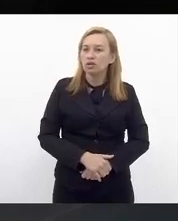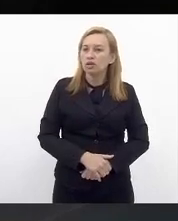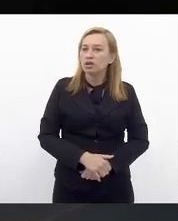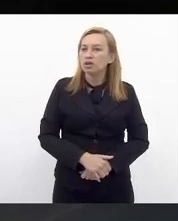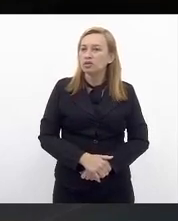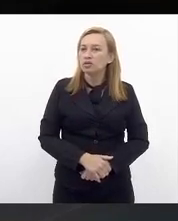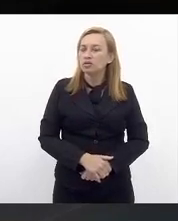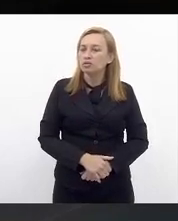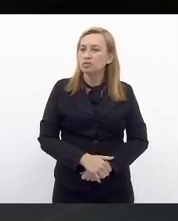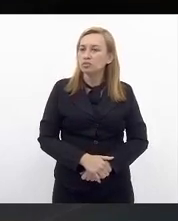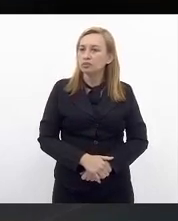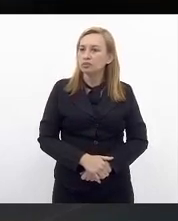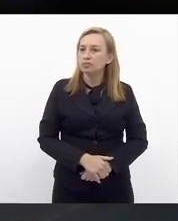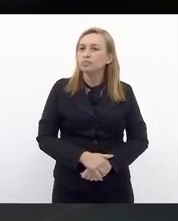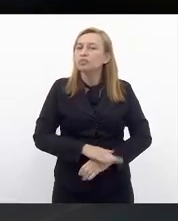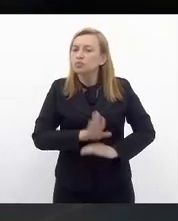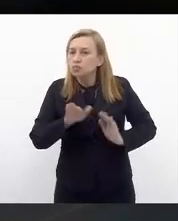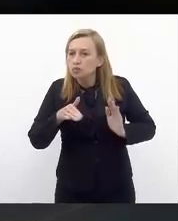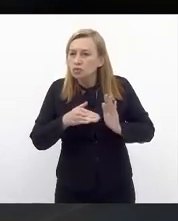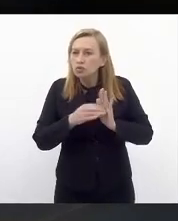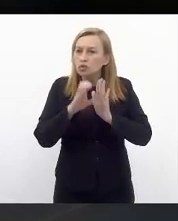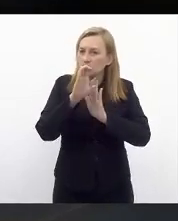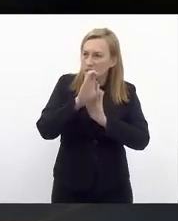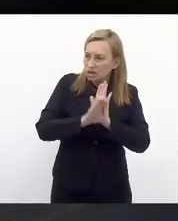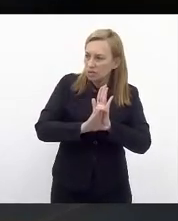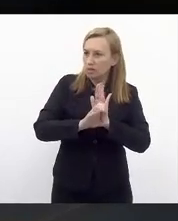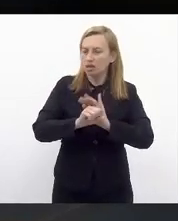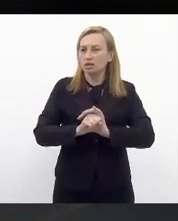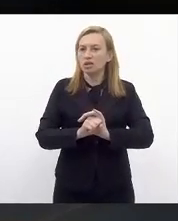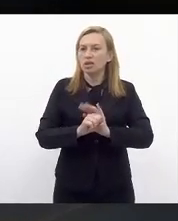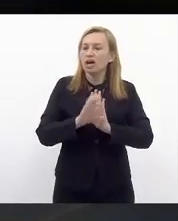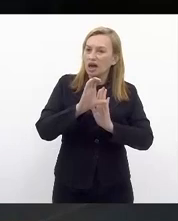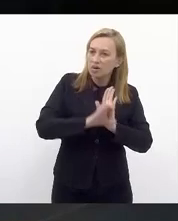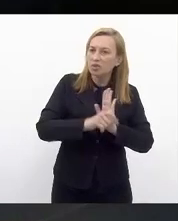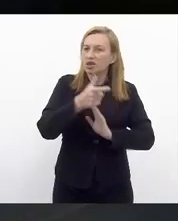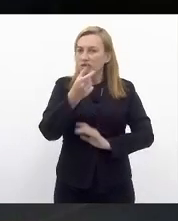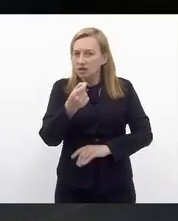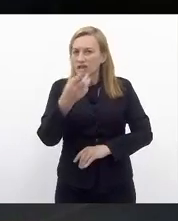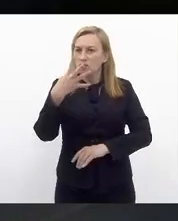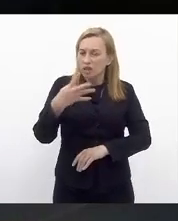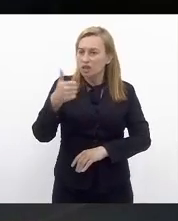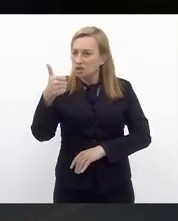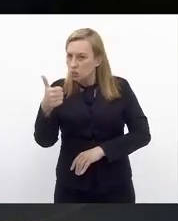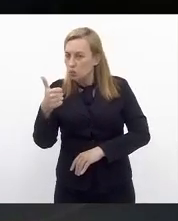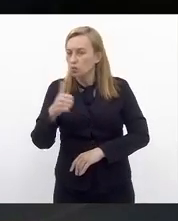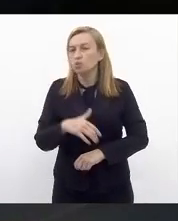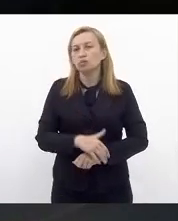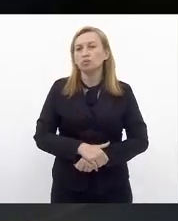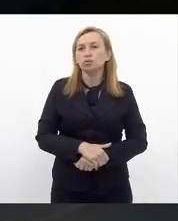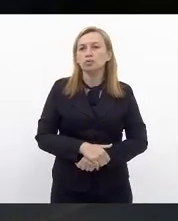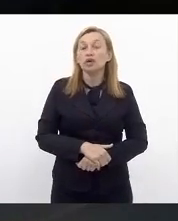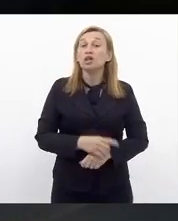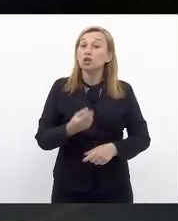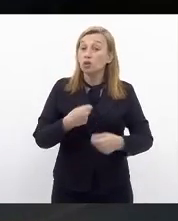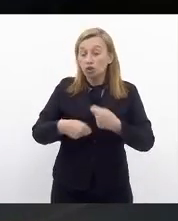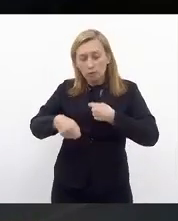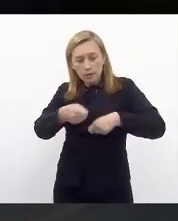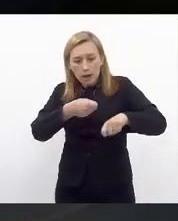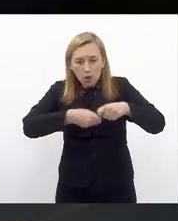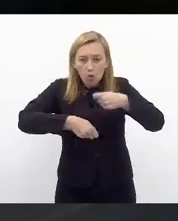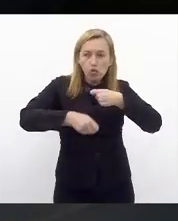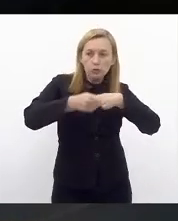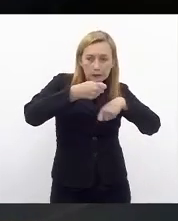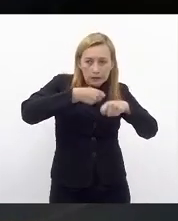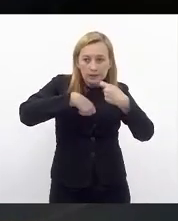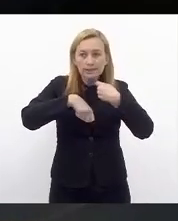revogou todas essas emendas emendar 20 venda 41 a gente está negociando